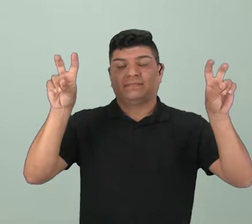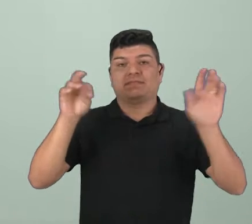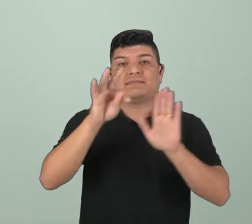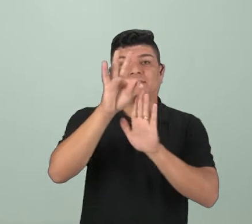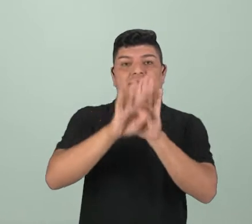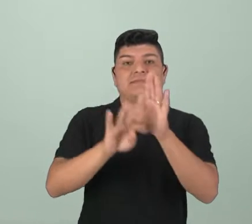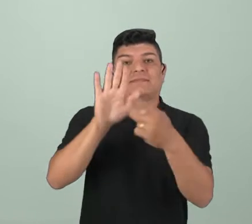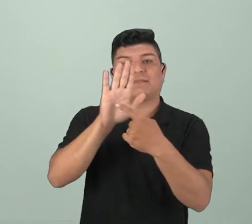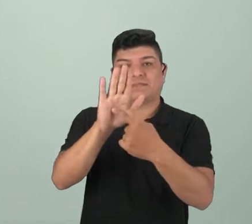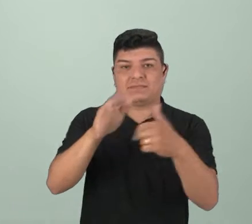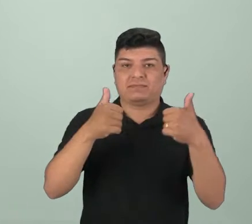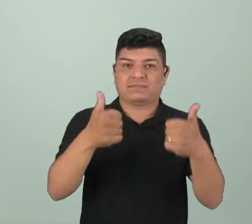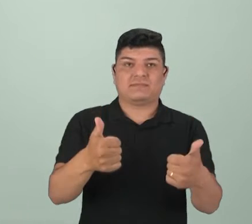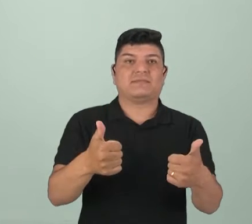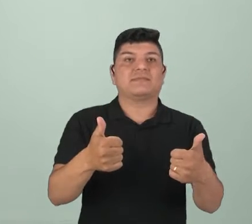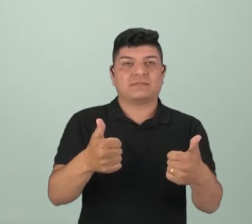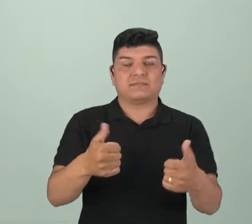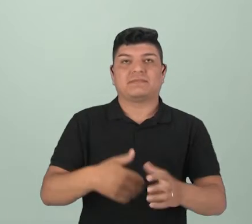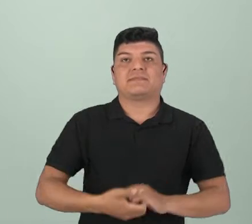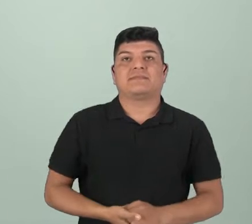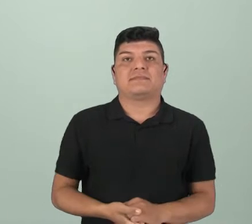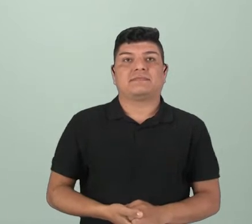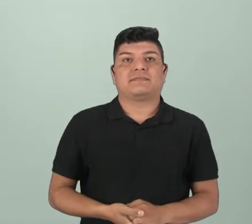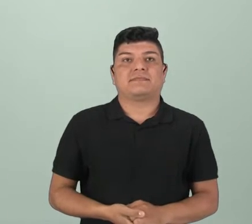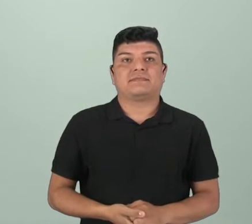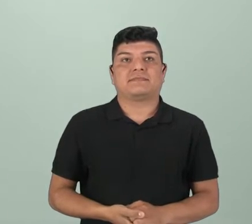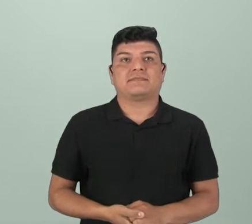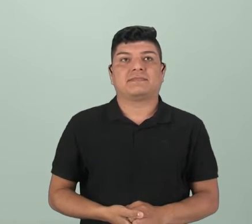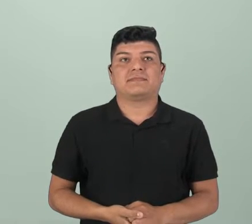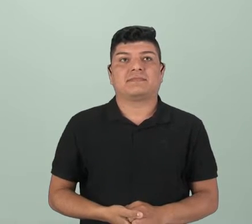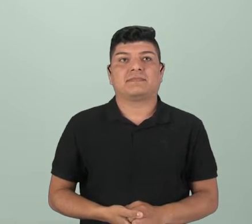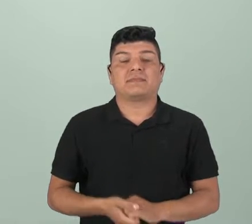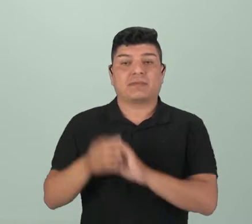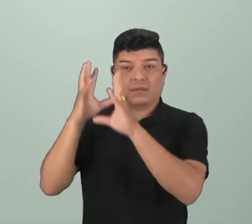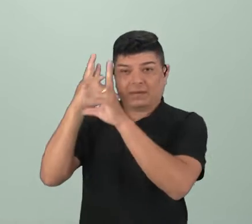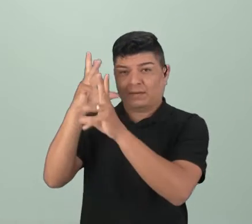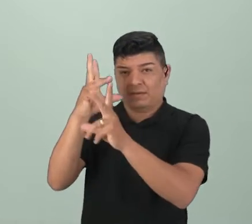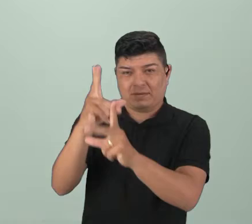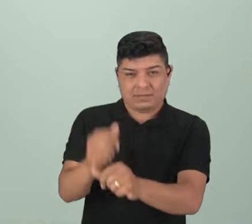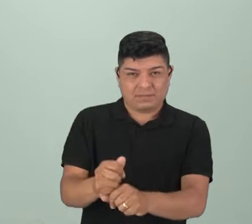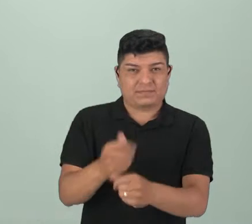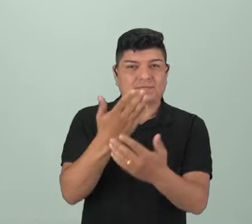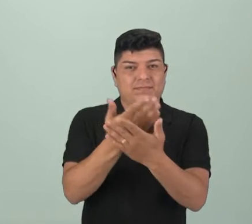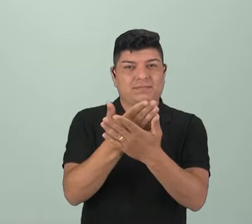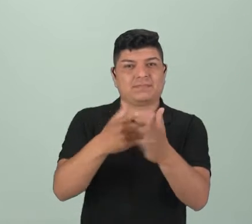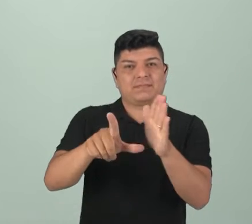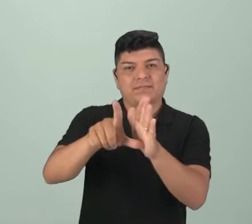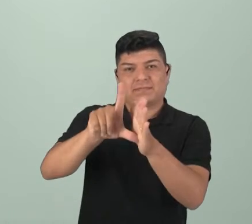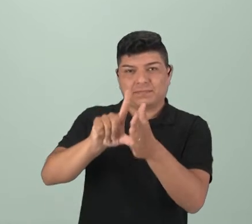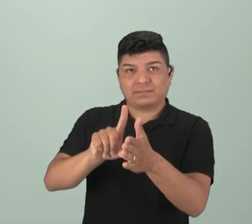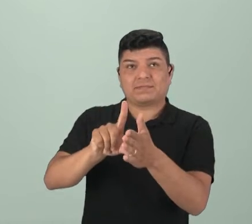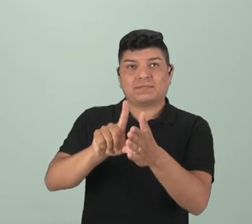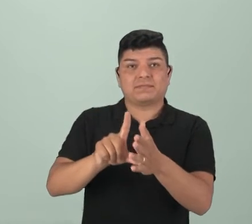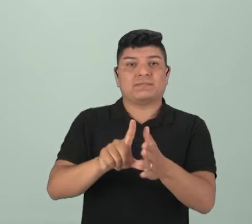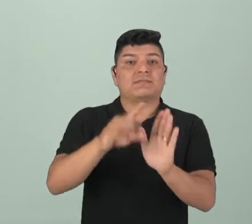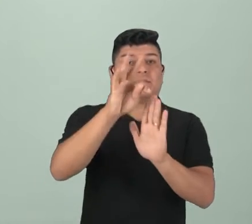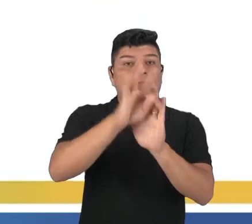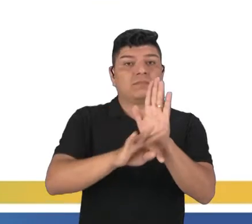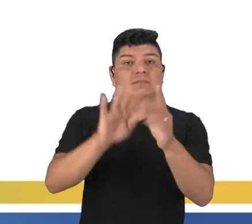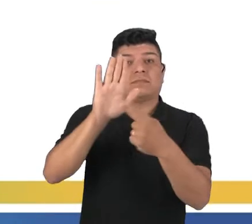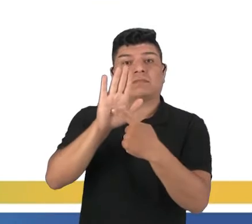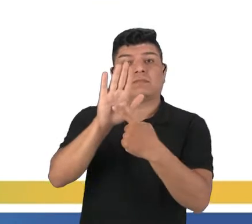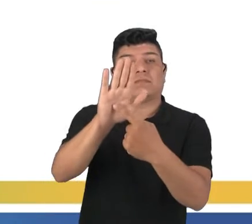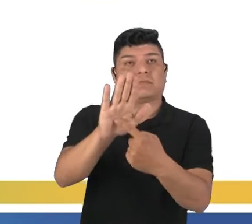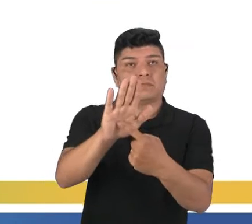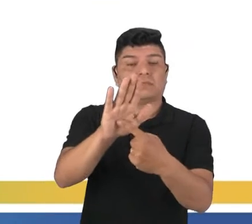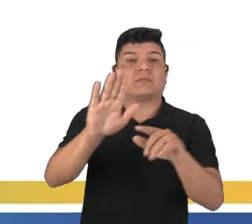texto expositivo, tá certo? Então vamos lá. É uma retomada um pouquinho sobre a aula anterior, tá? Diz que o texto